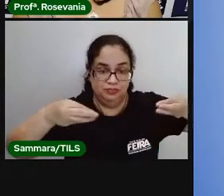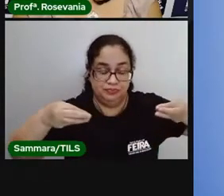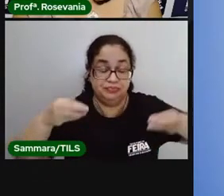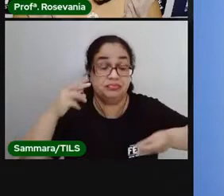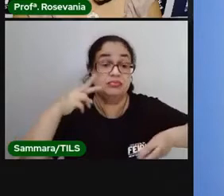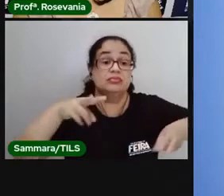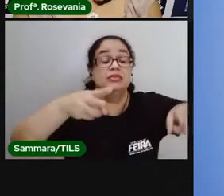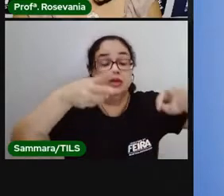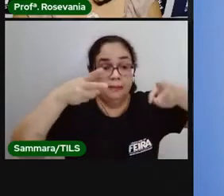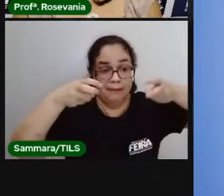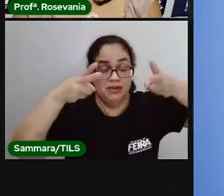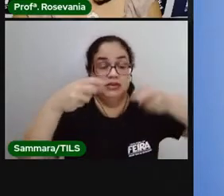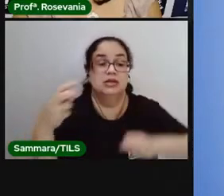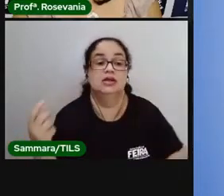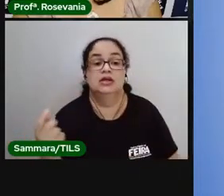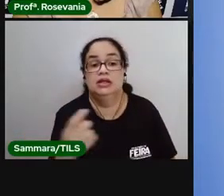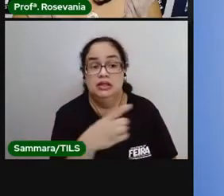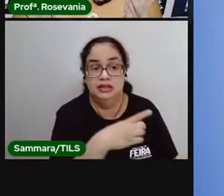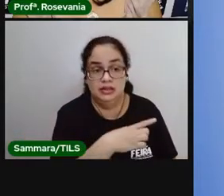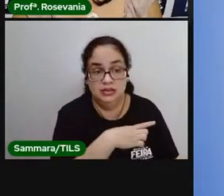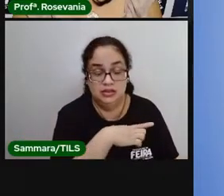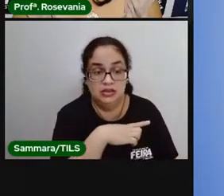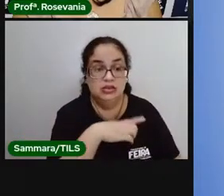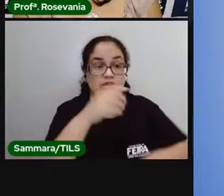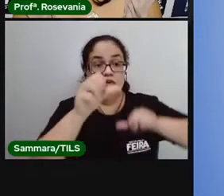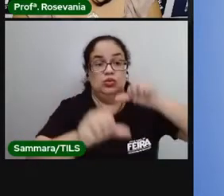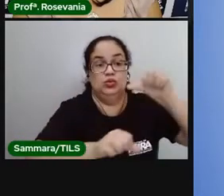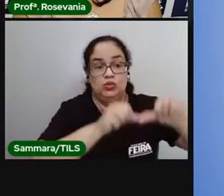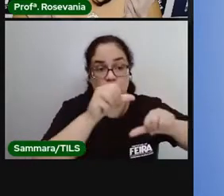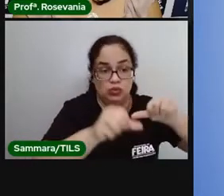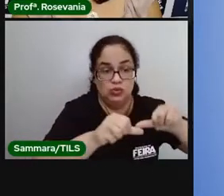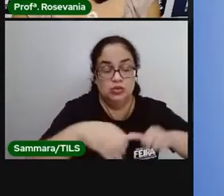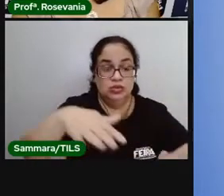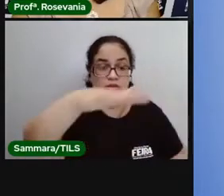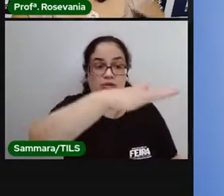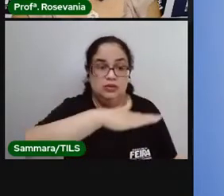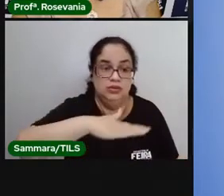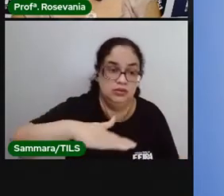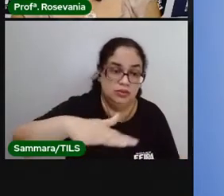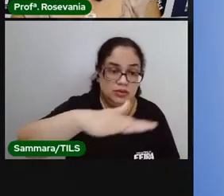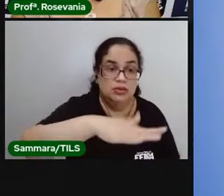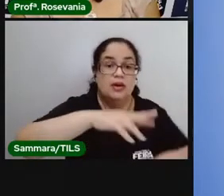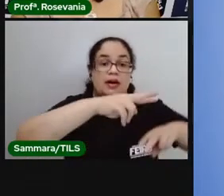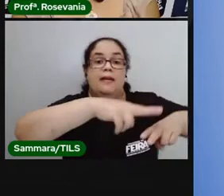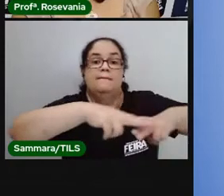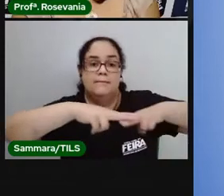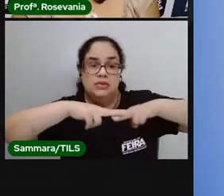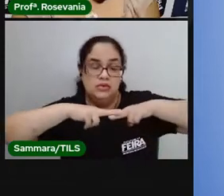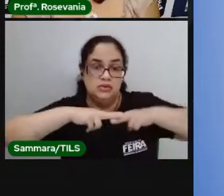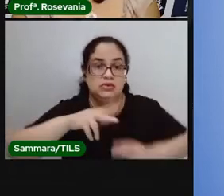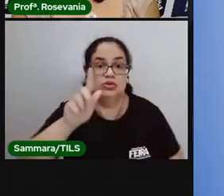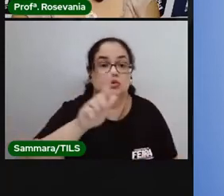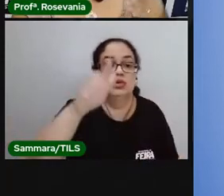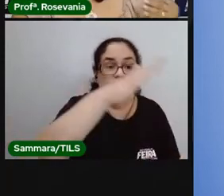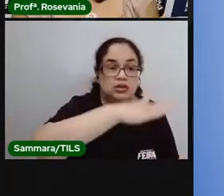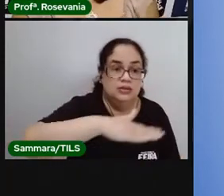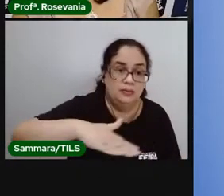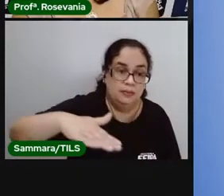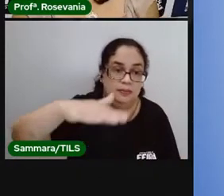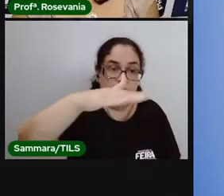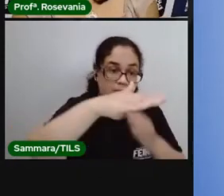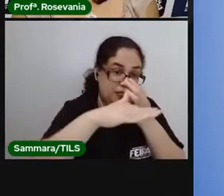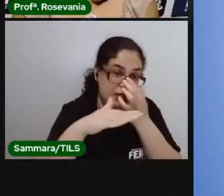que houve totalmente uma transformação desse espaço. Por isso que o espaço geográfico, ele é entendido como um